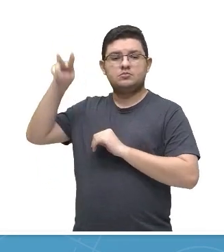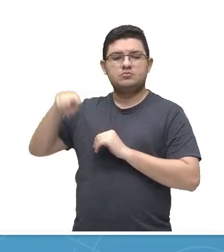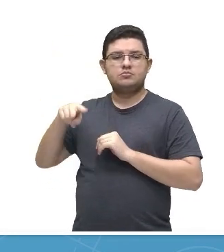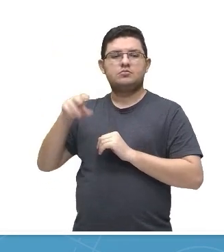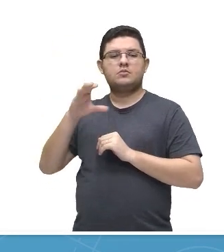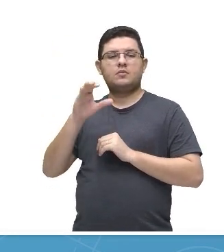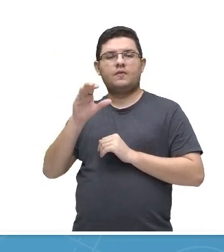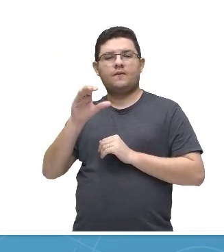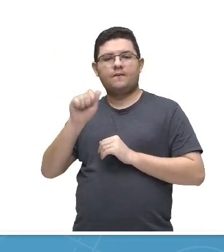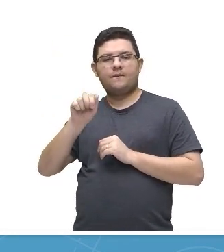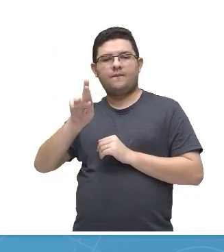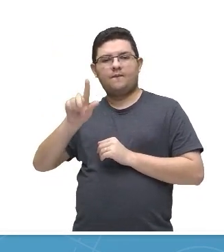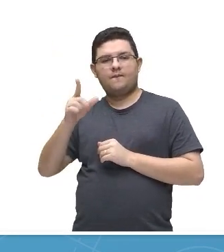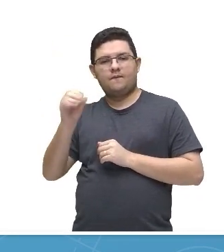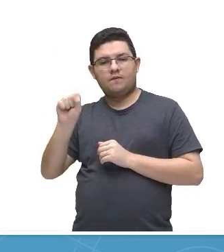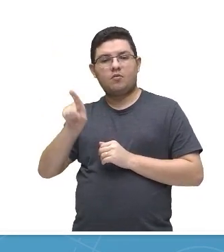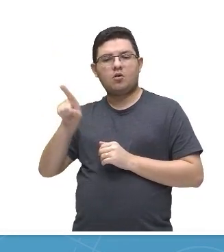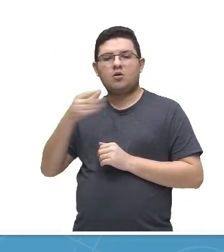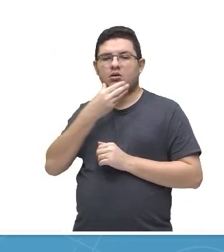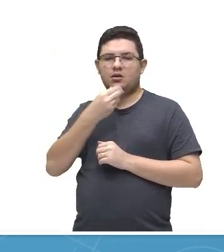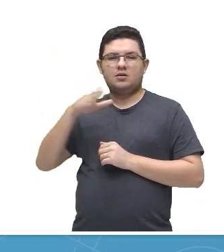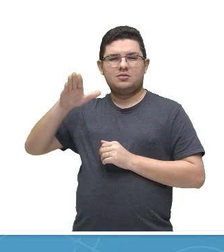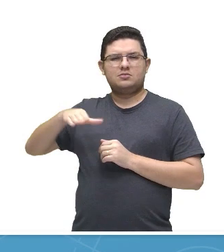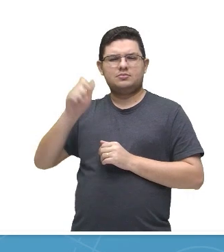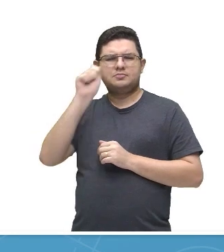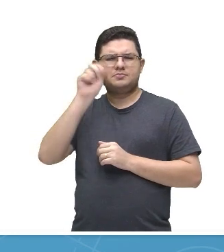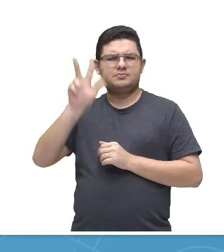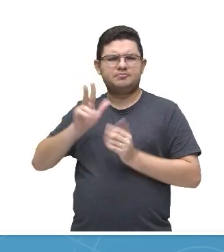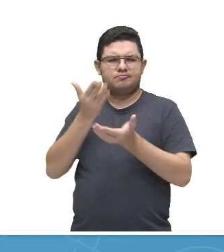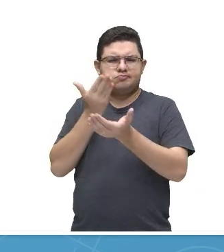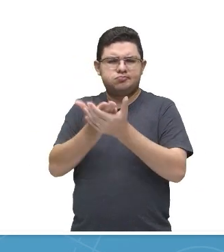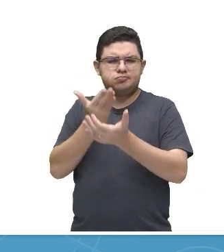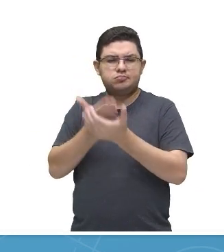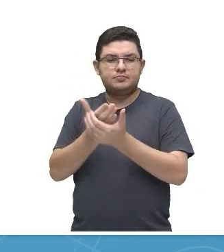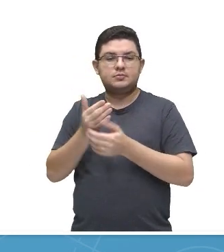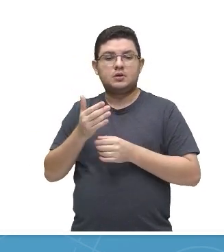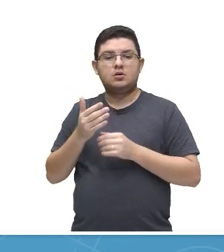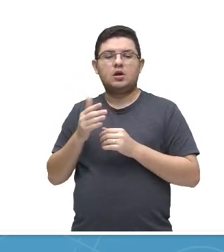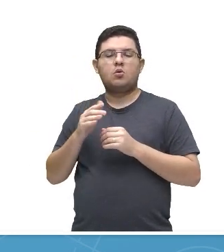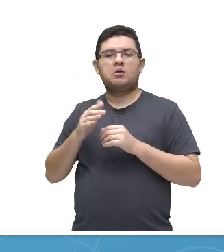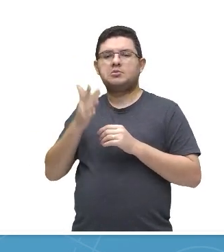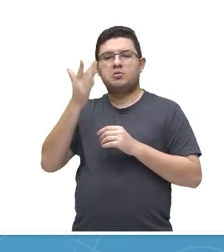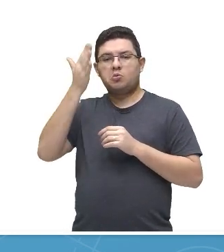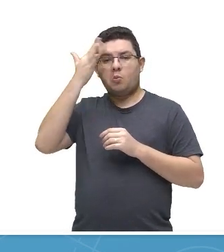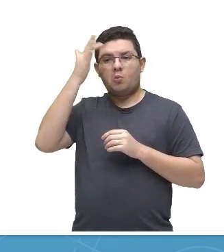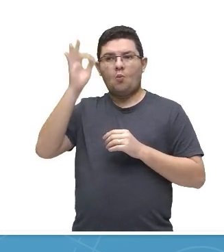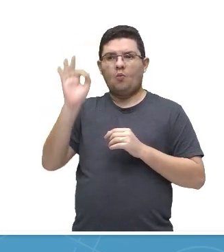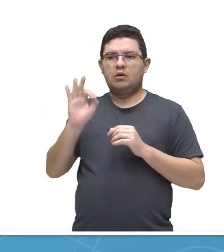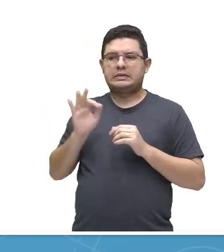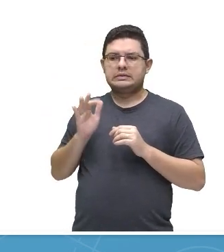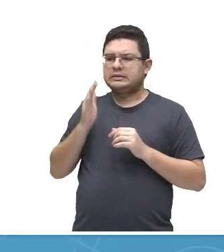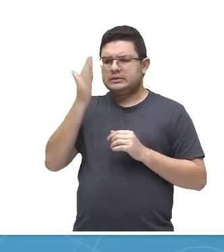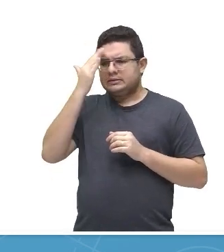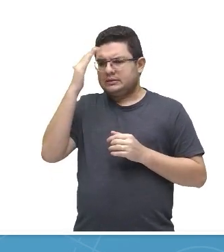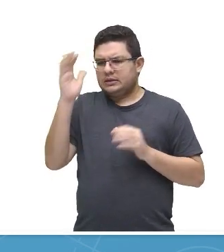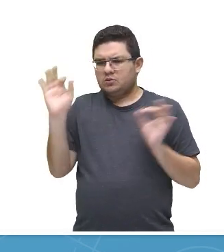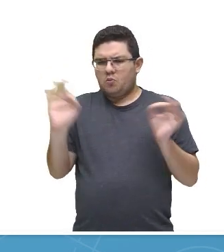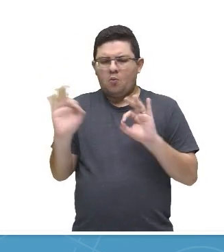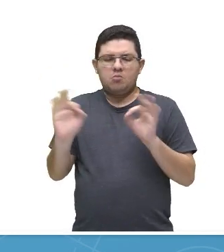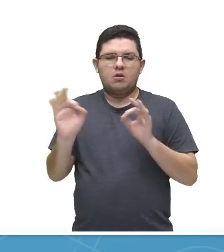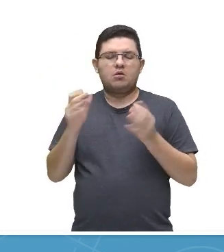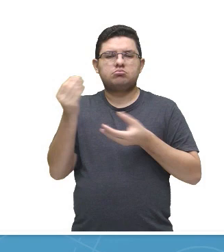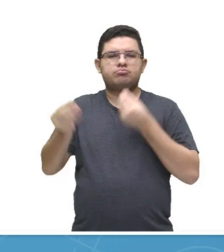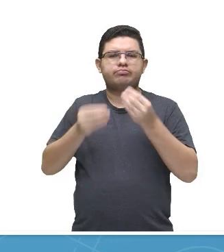um menino esperto, estuda muito e quando não entende alguma coisa, pergunta e procura formas de